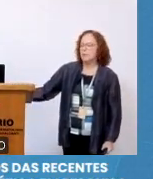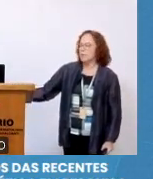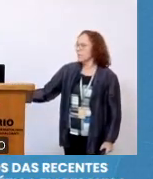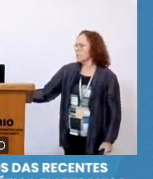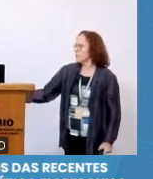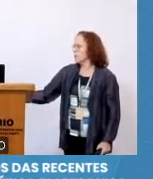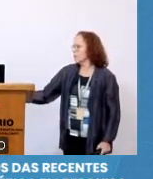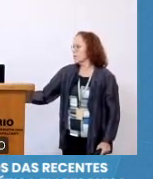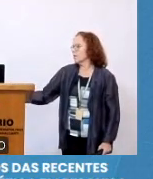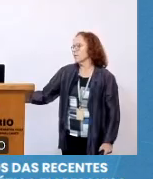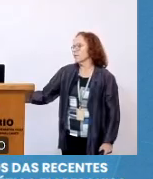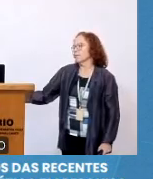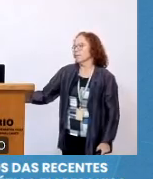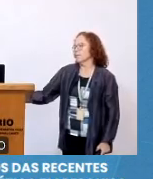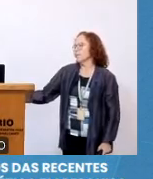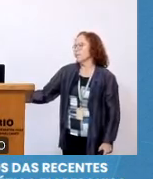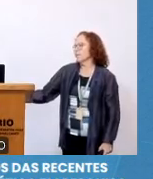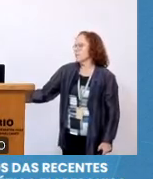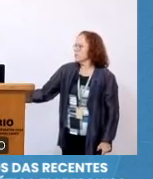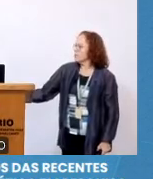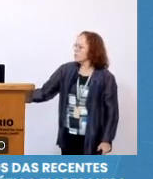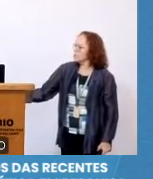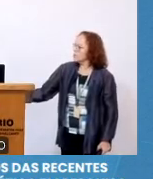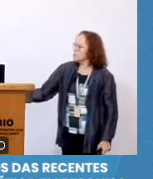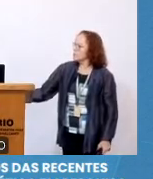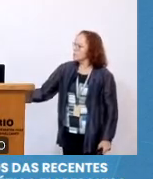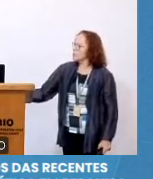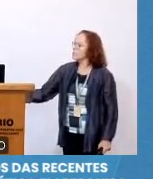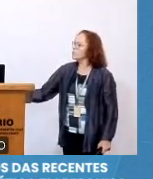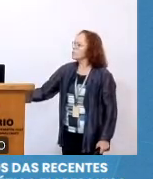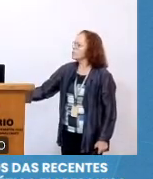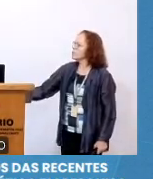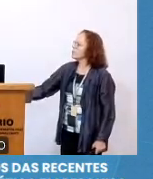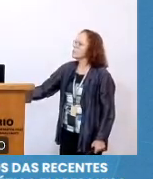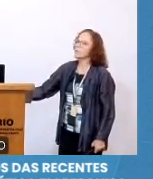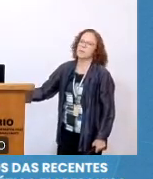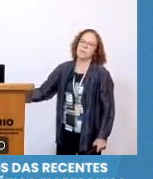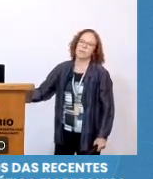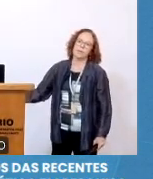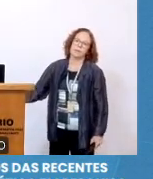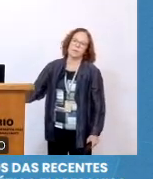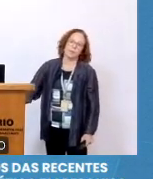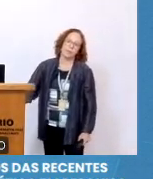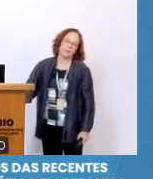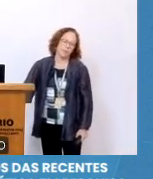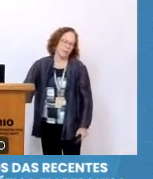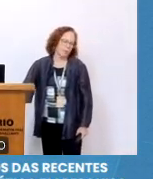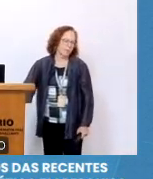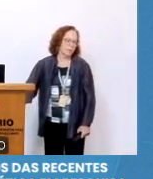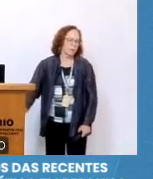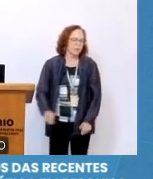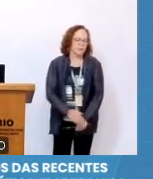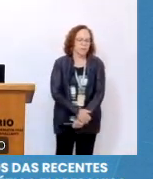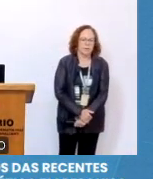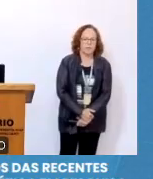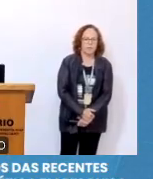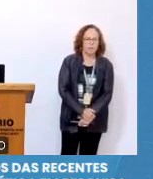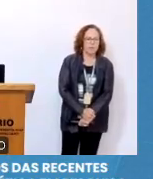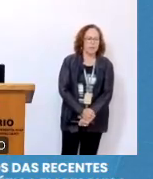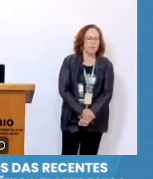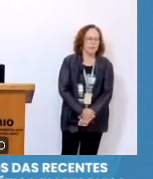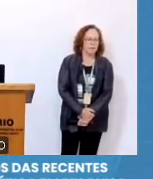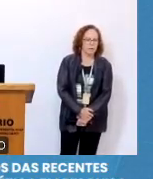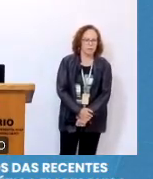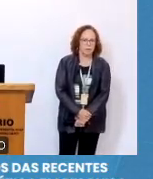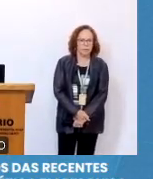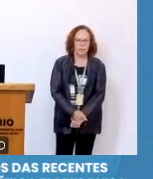colocar então, que quanto mais instituições se colocarem como amigos curiae, ou fazerem